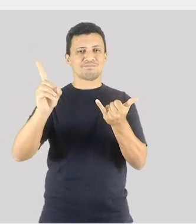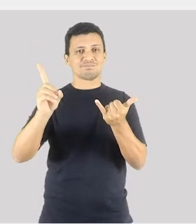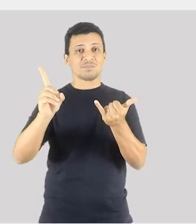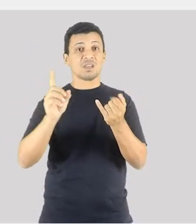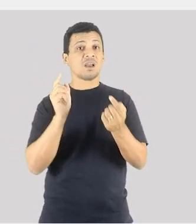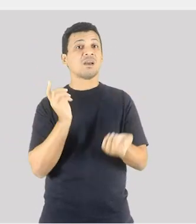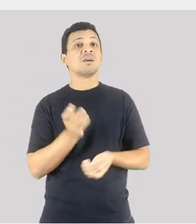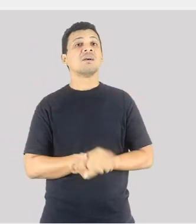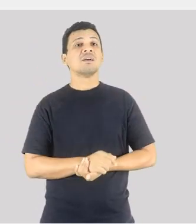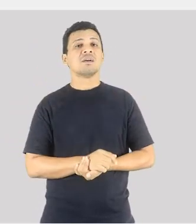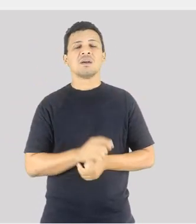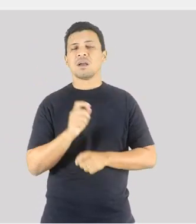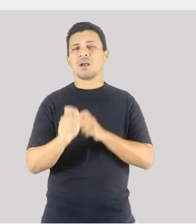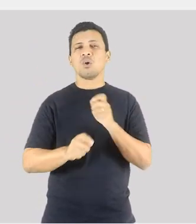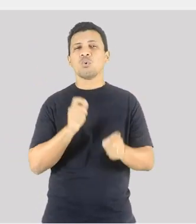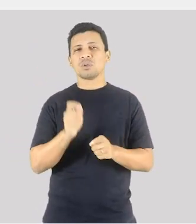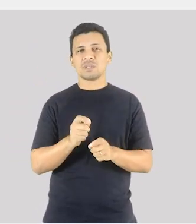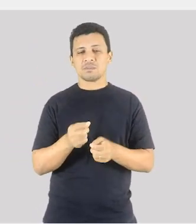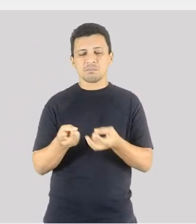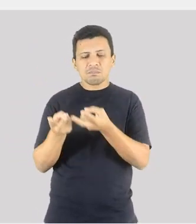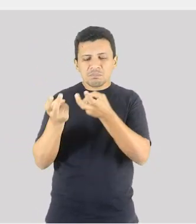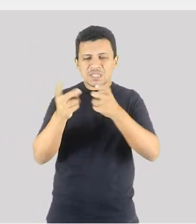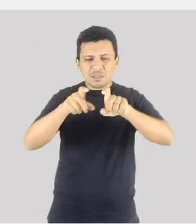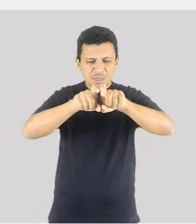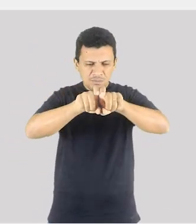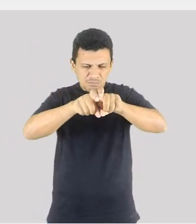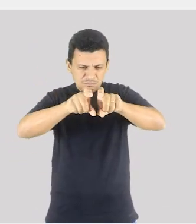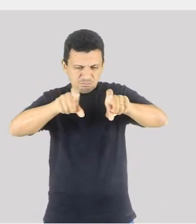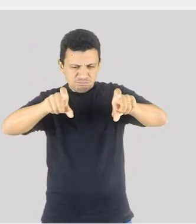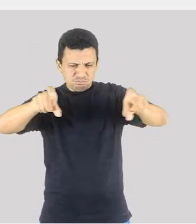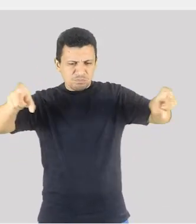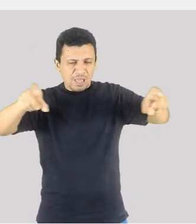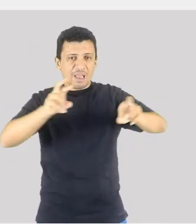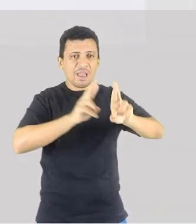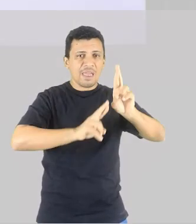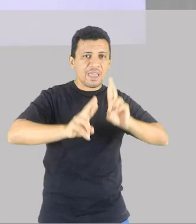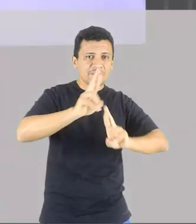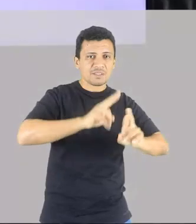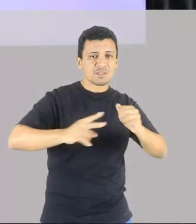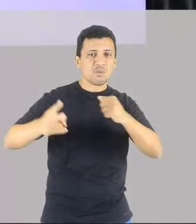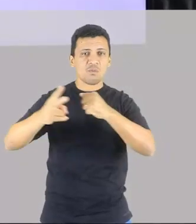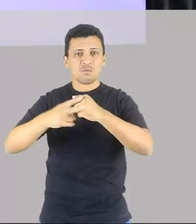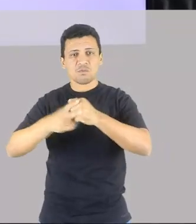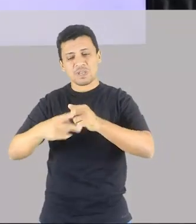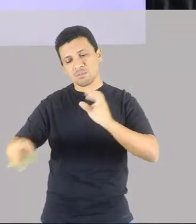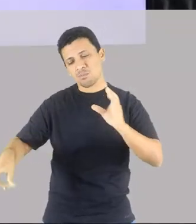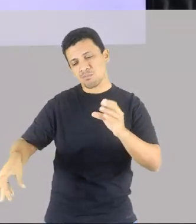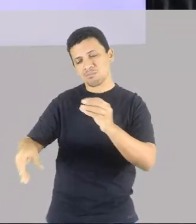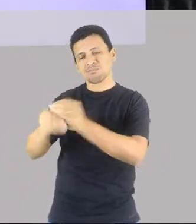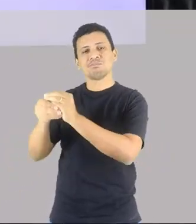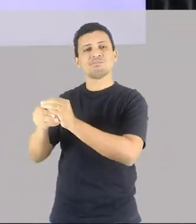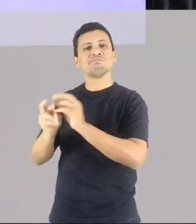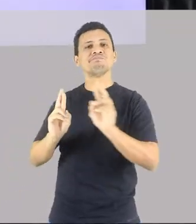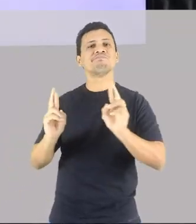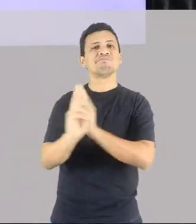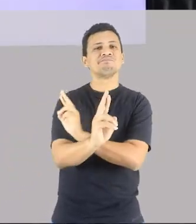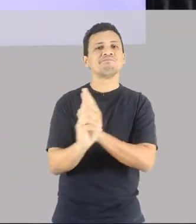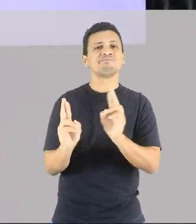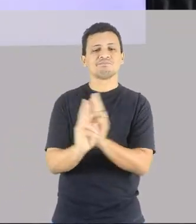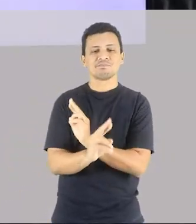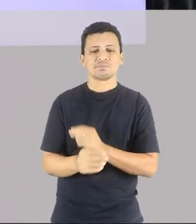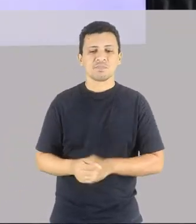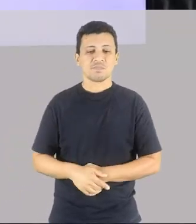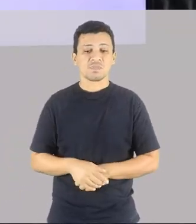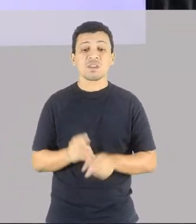pegar a estruturação da oração, a relação entre o verbo e o seu complemento. Quando se diz, observem um